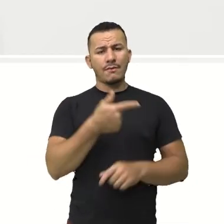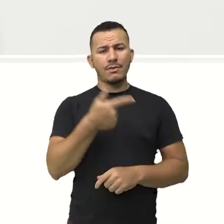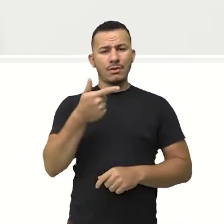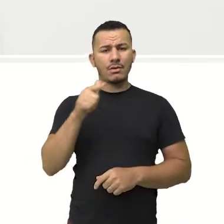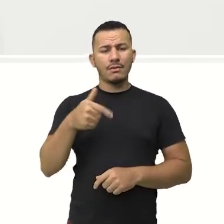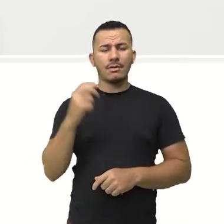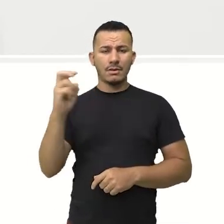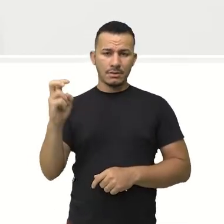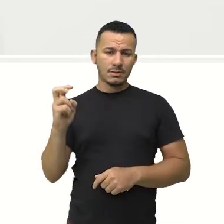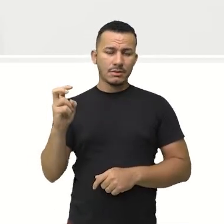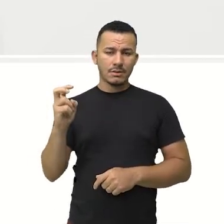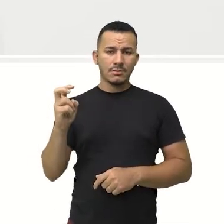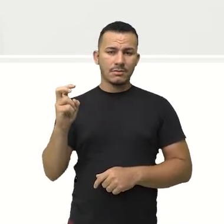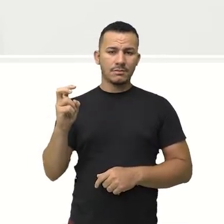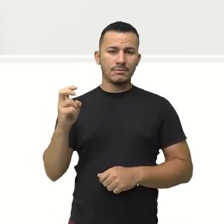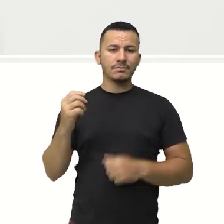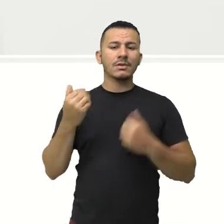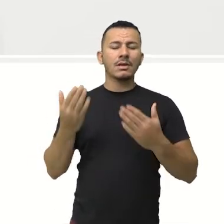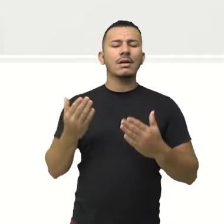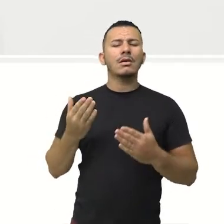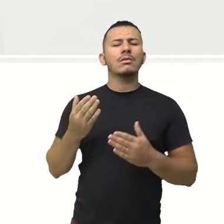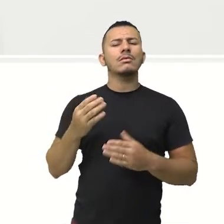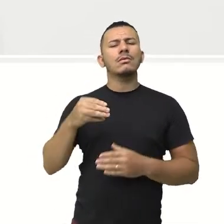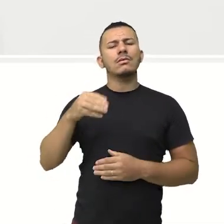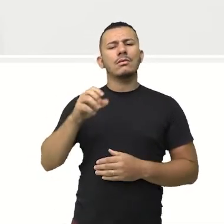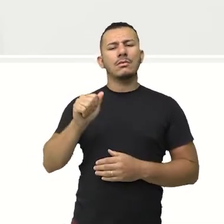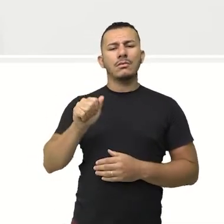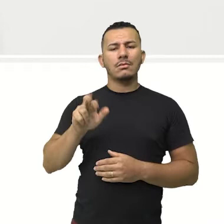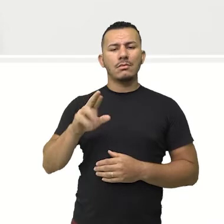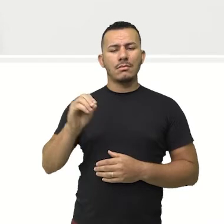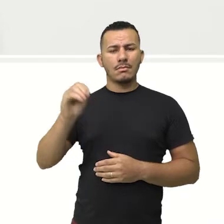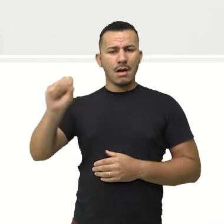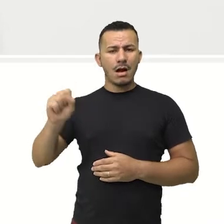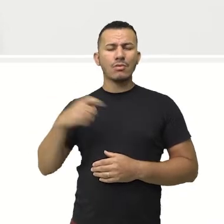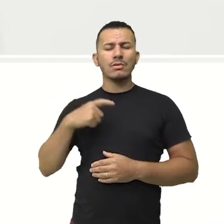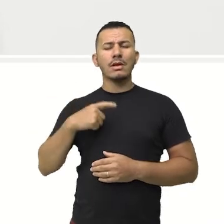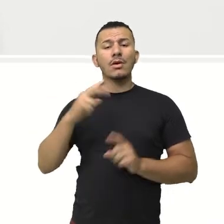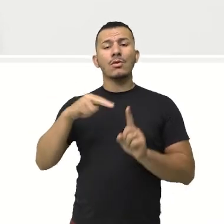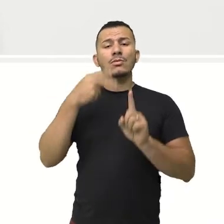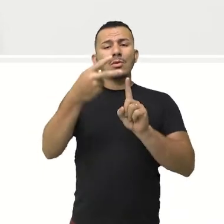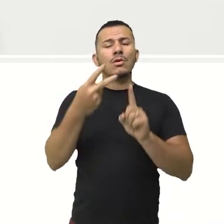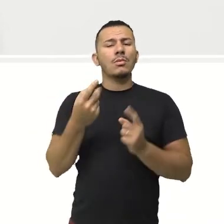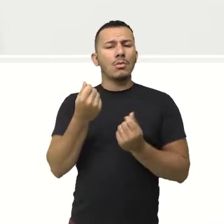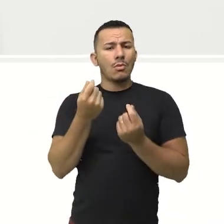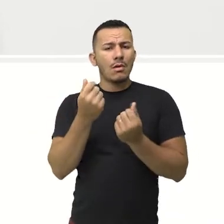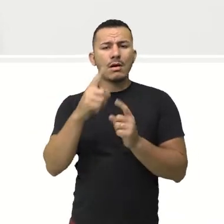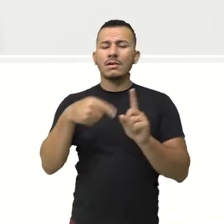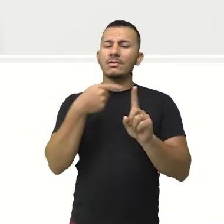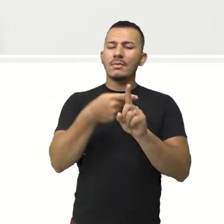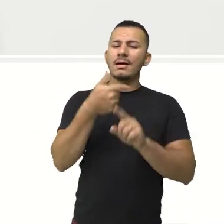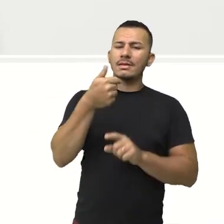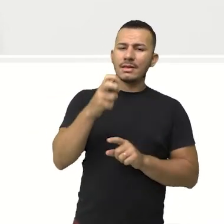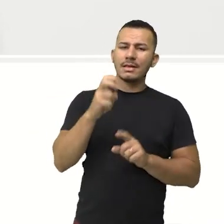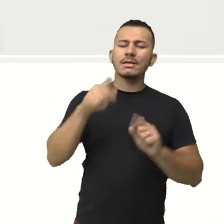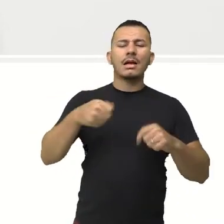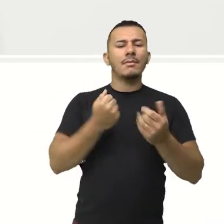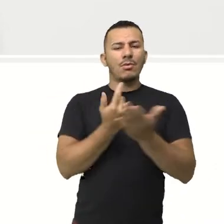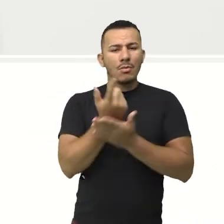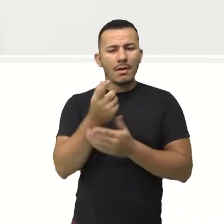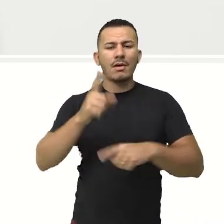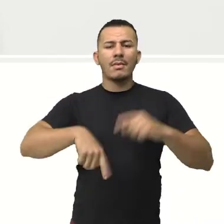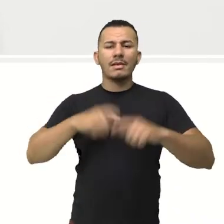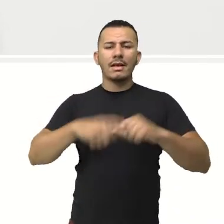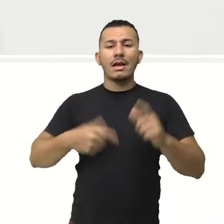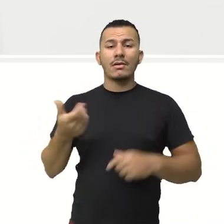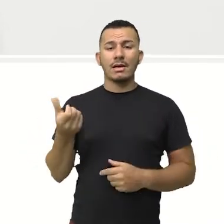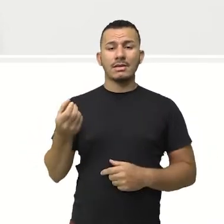22,5. Então, quanto Marcos possui? O dobro da quantia que Marcos possui, mais 15, dá para comprar exatamente um objeto